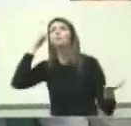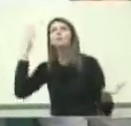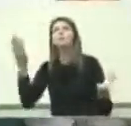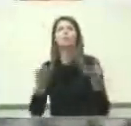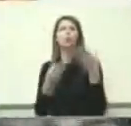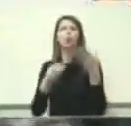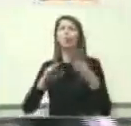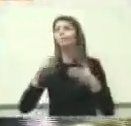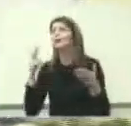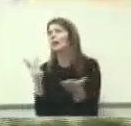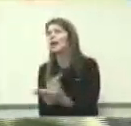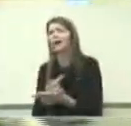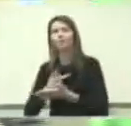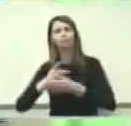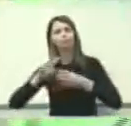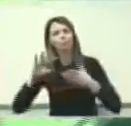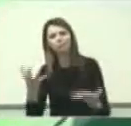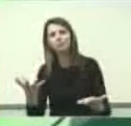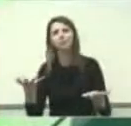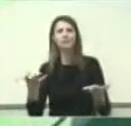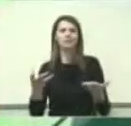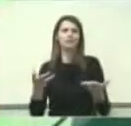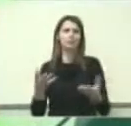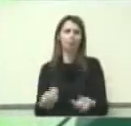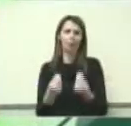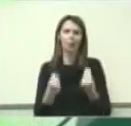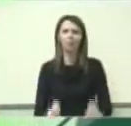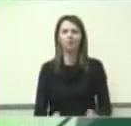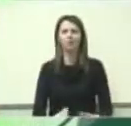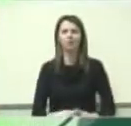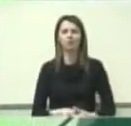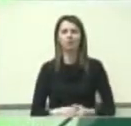não está acontecendo o vento é contrário